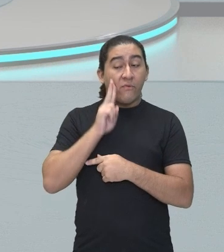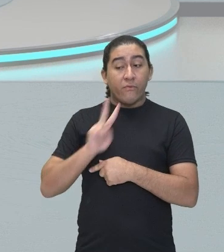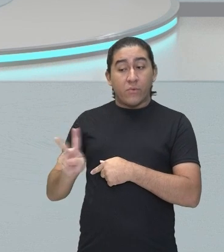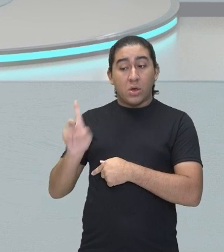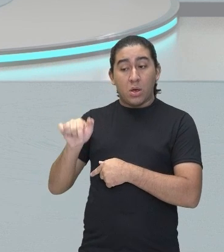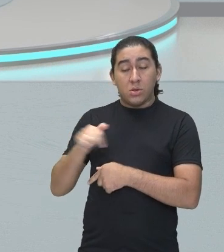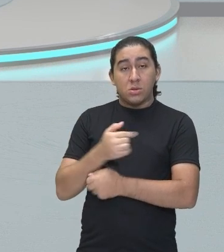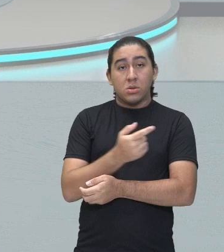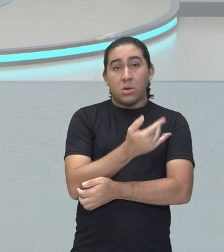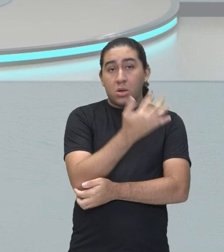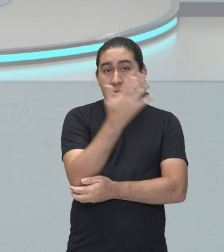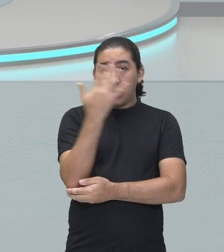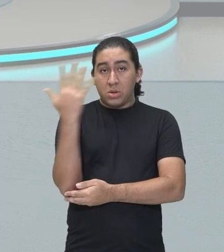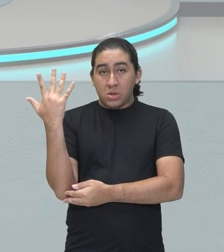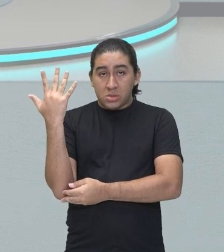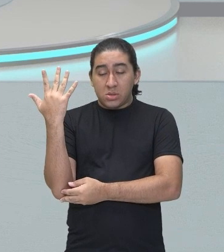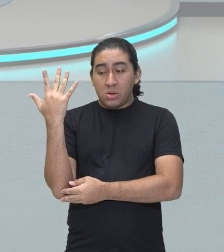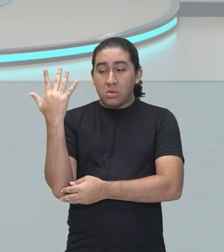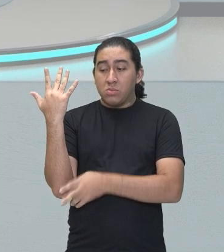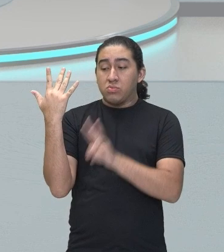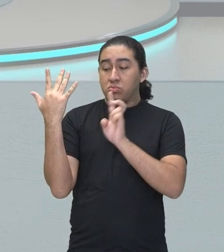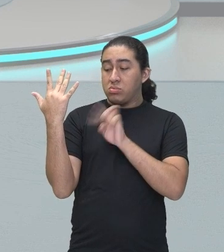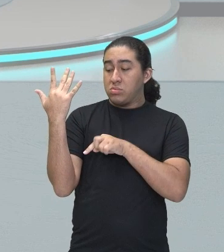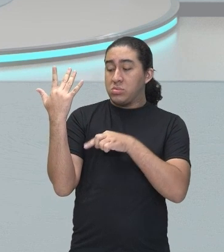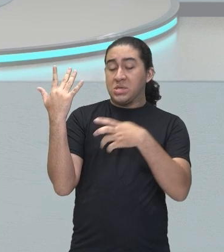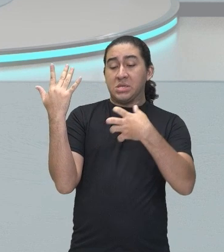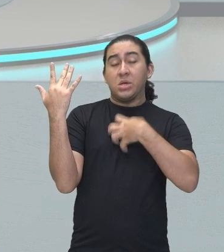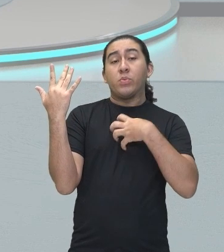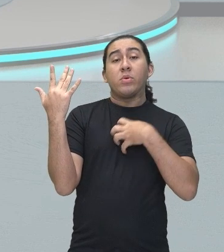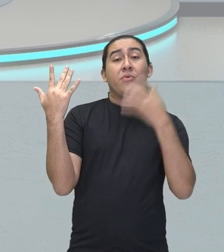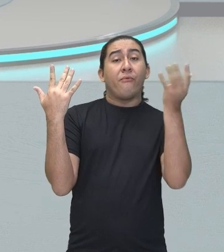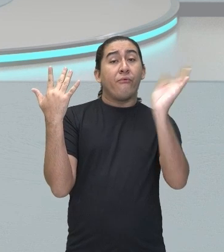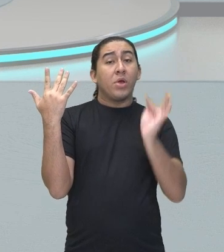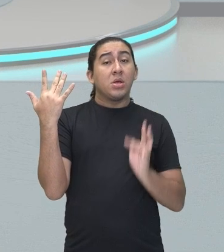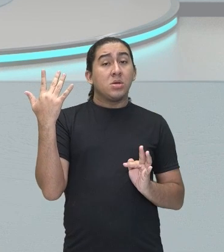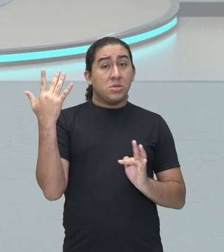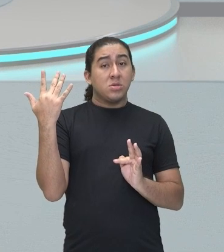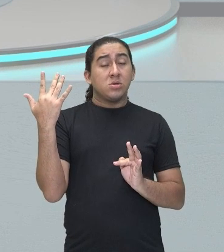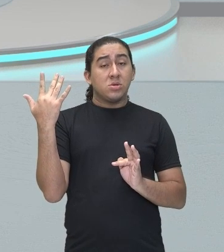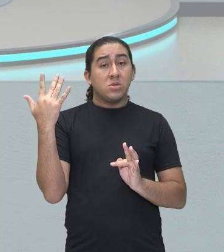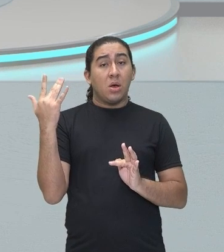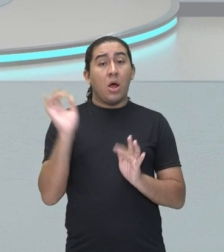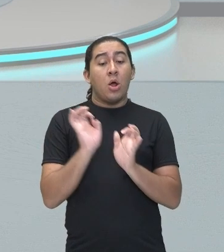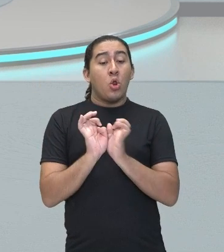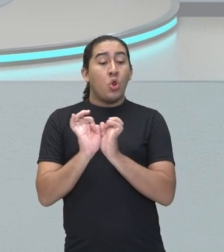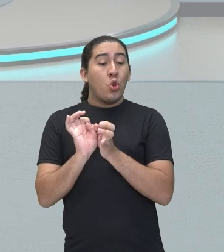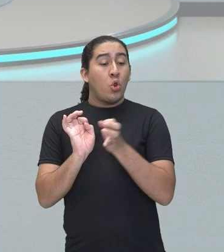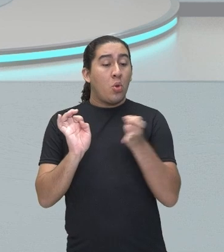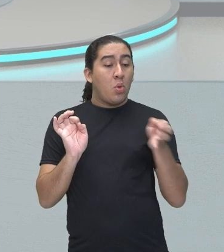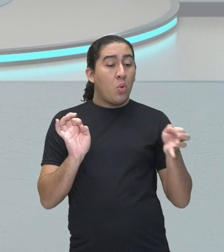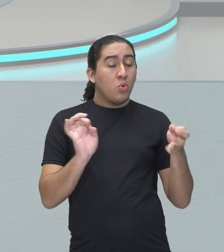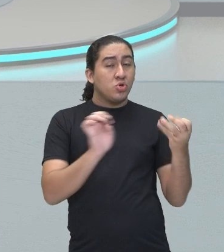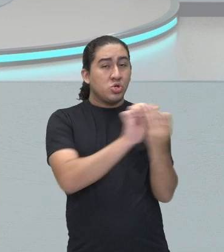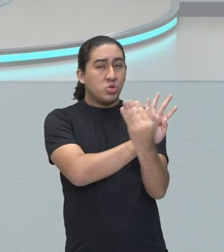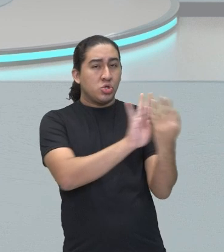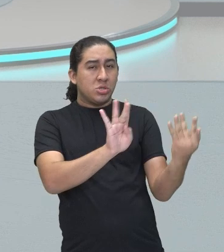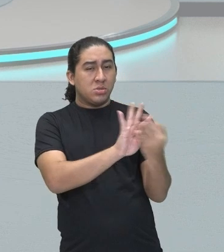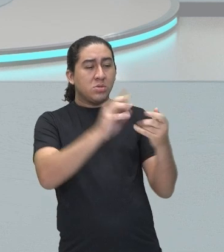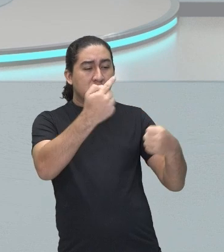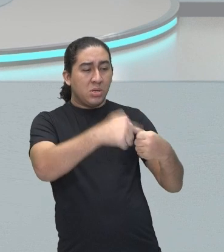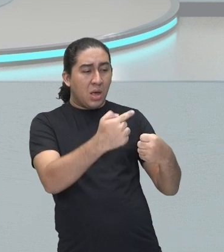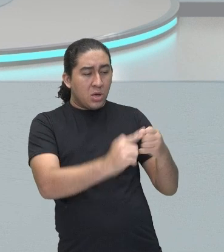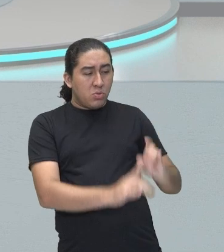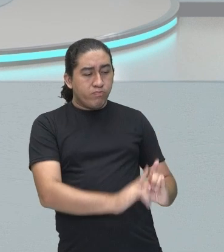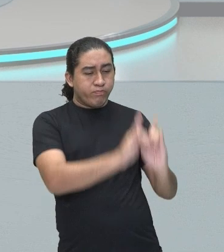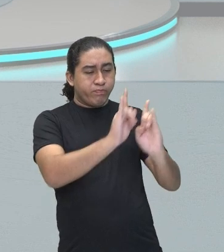natureza aquilo que fazia eles felizes, longe do tumulto da cidade.